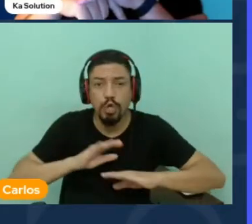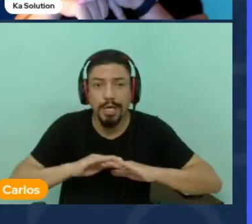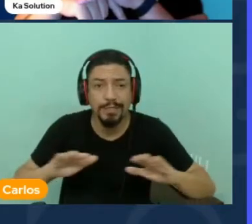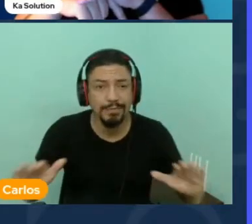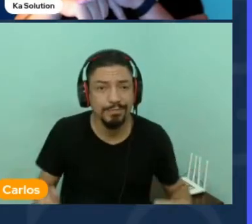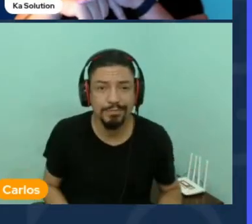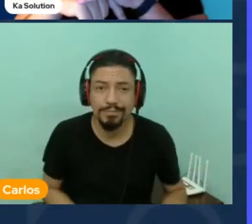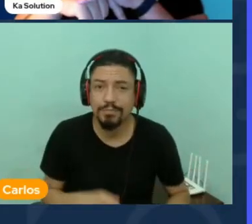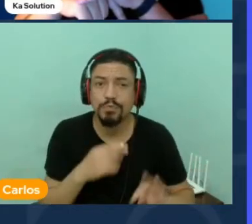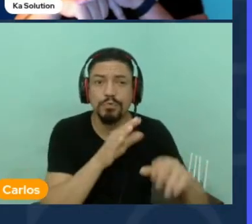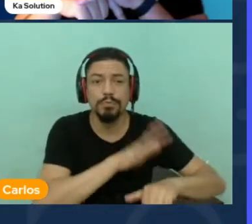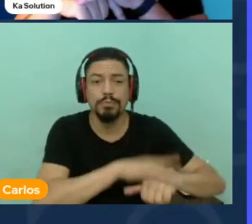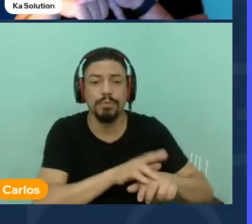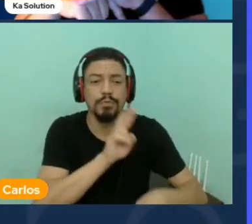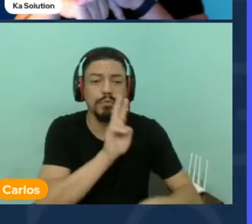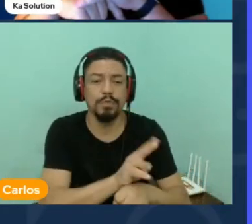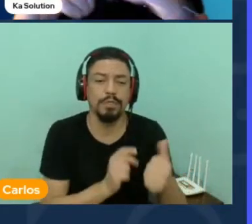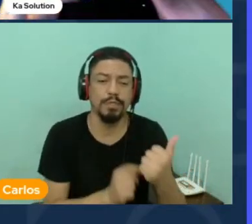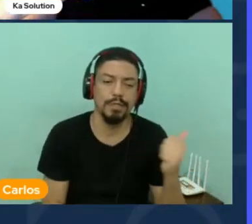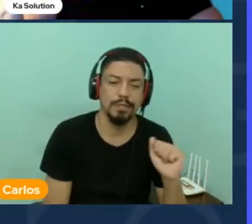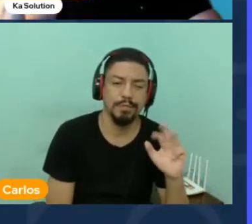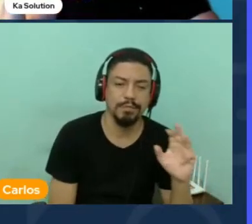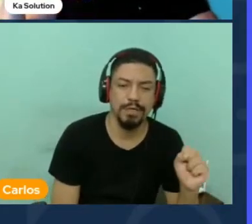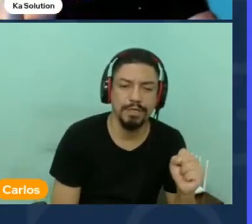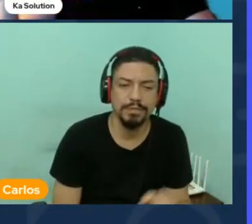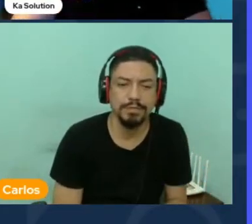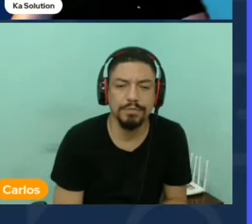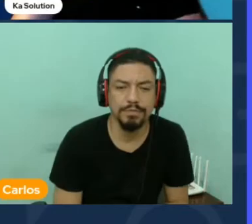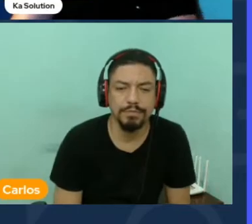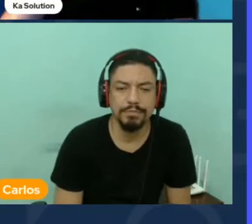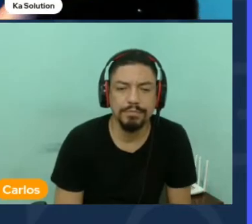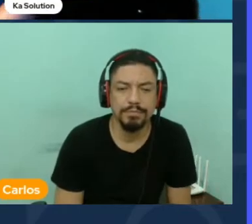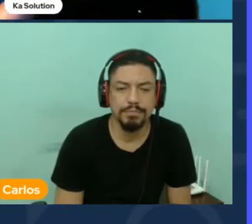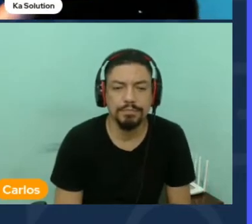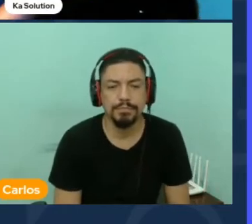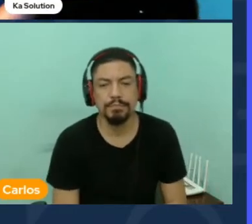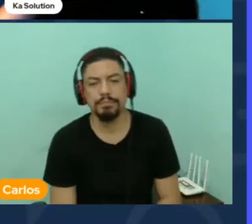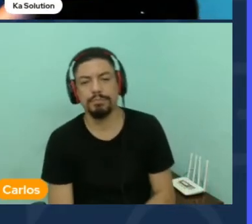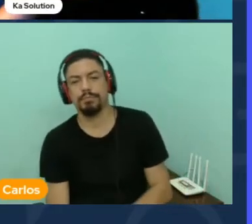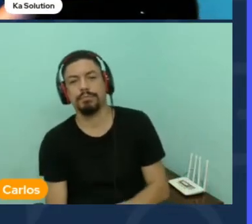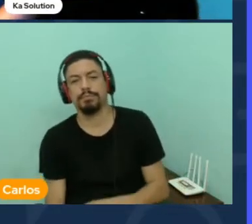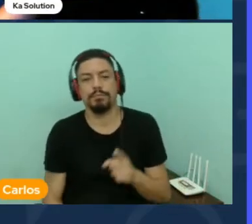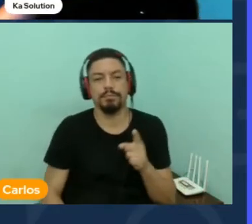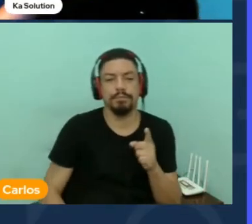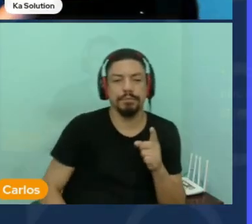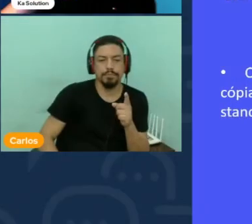com a AWS. Então, a gente ganha velocidade, a gente ganha